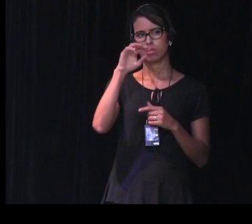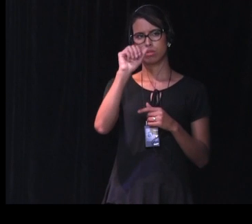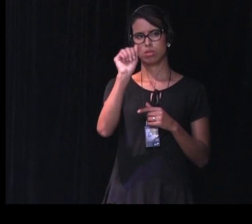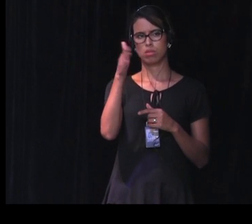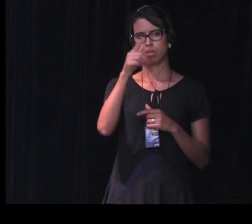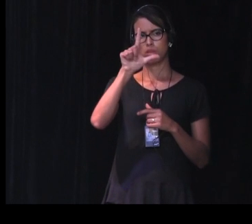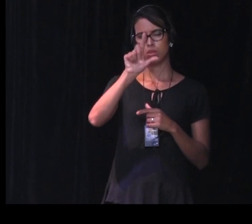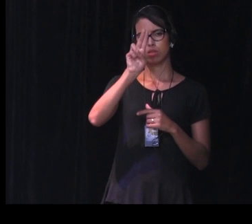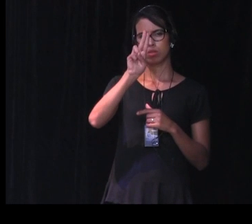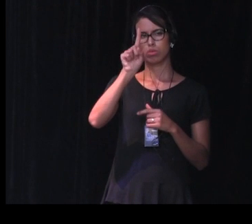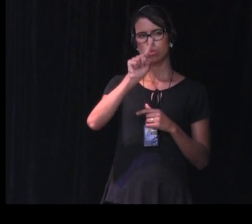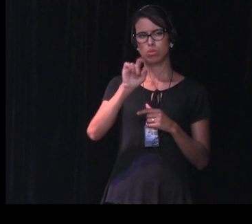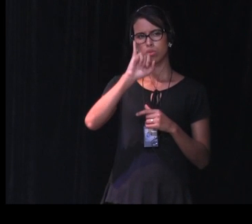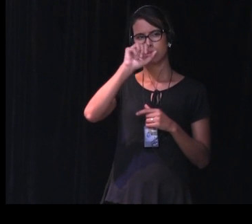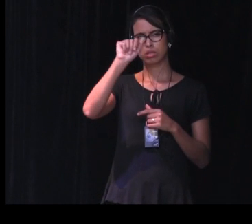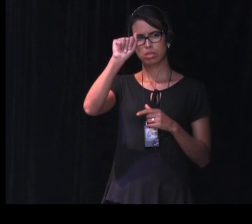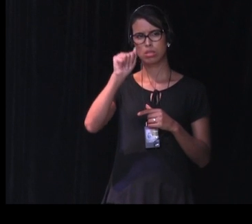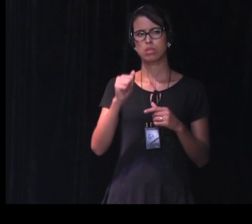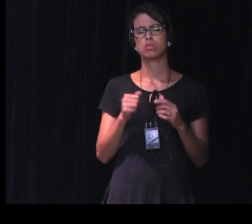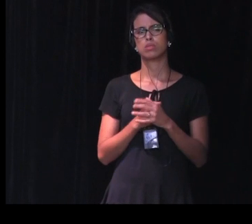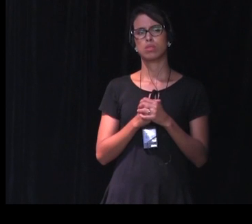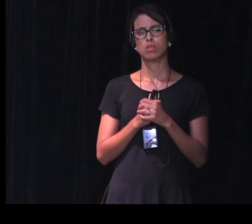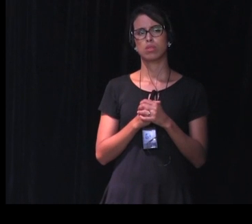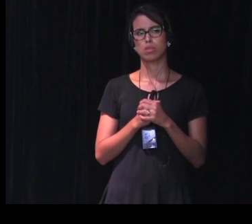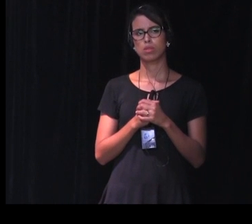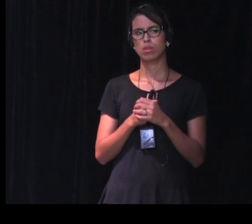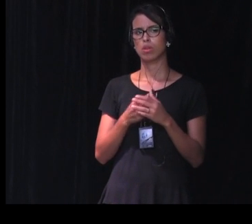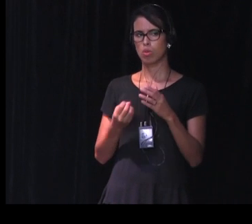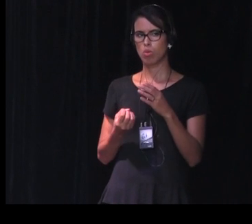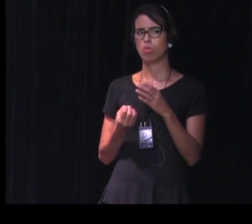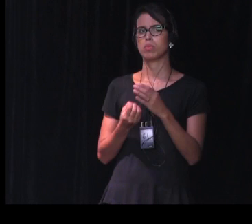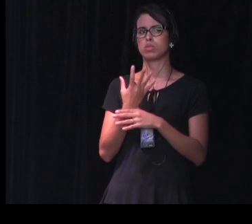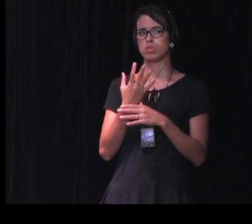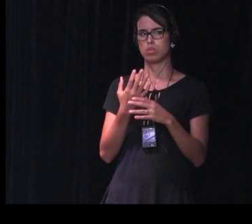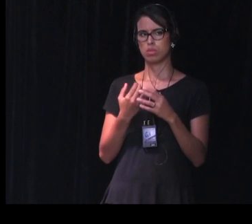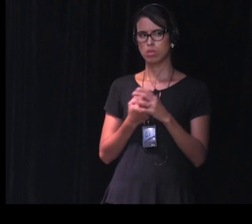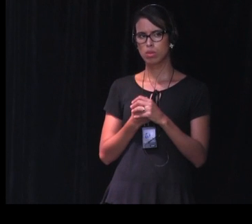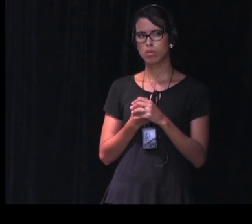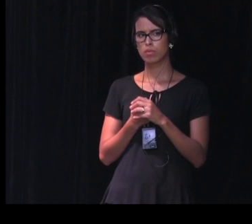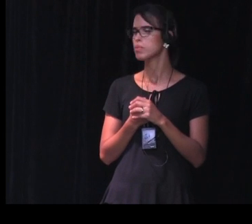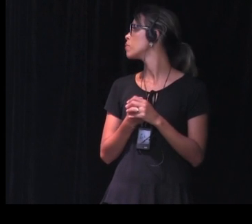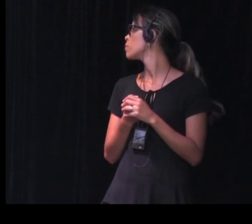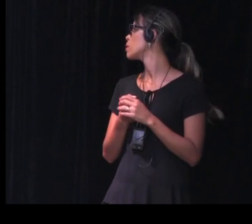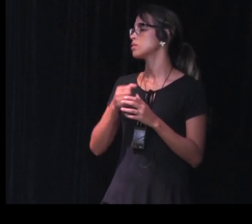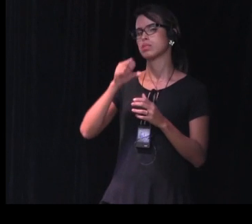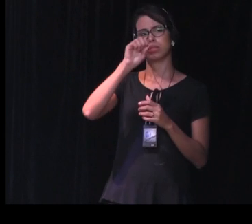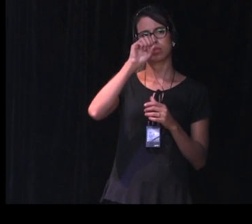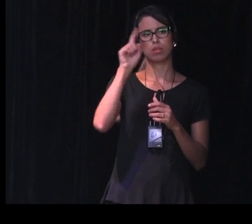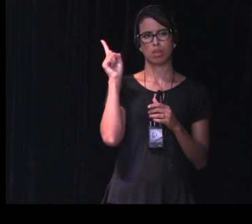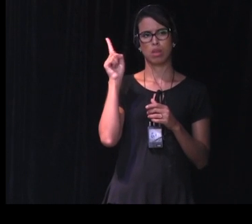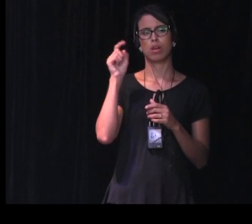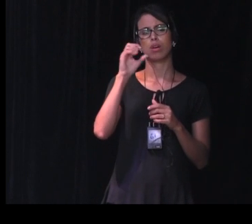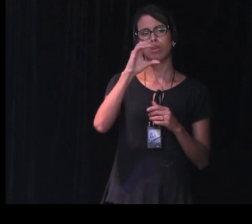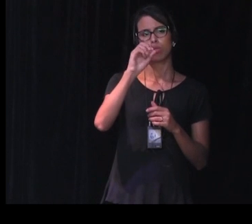Elíseos. Ele é aquele o terceiro do meio. Se inaugura a cúpula do Cerro